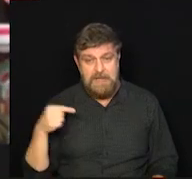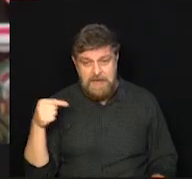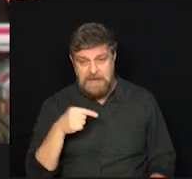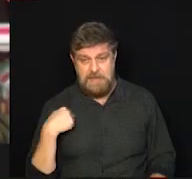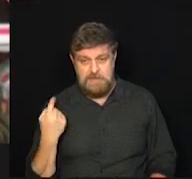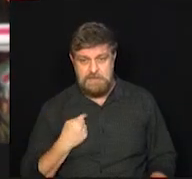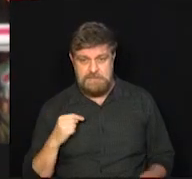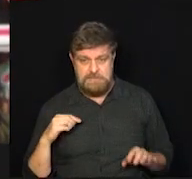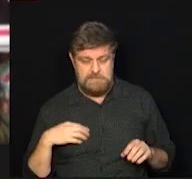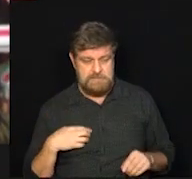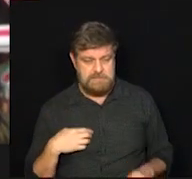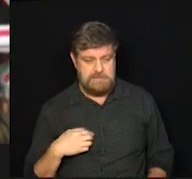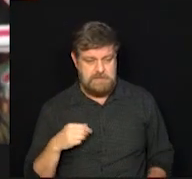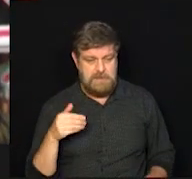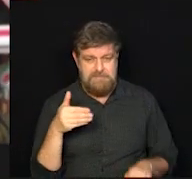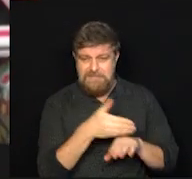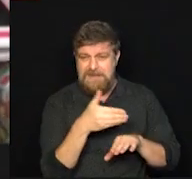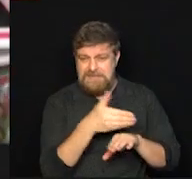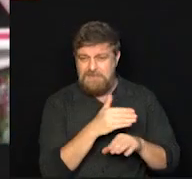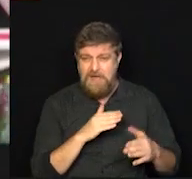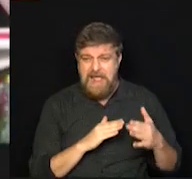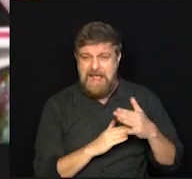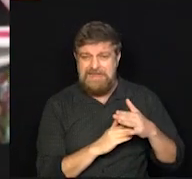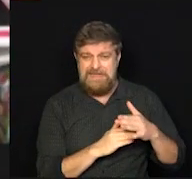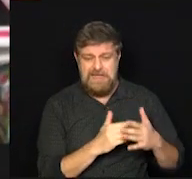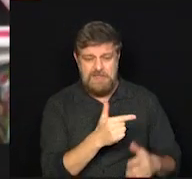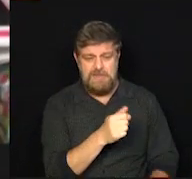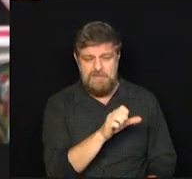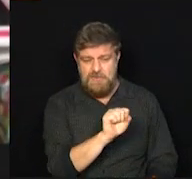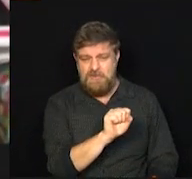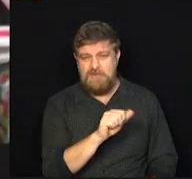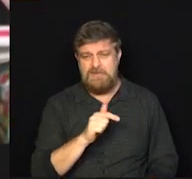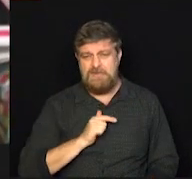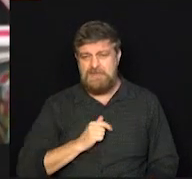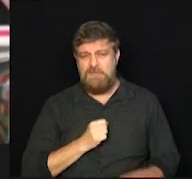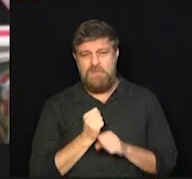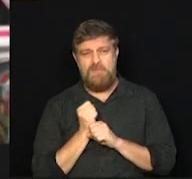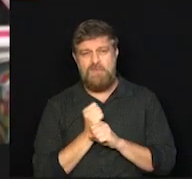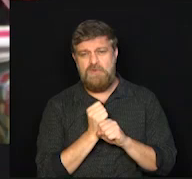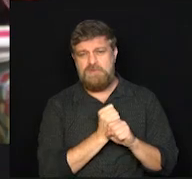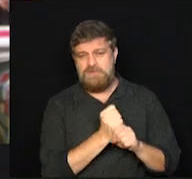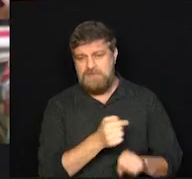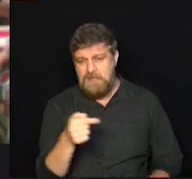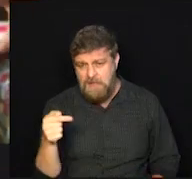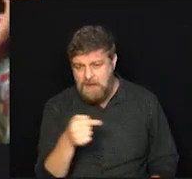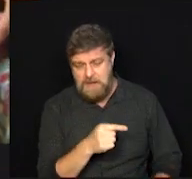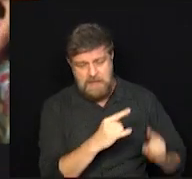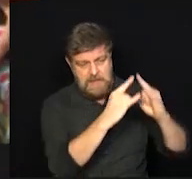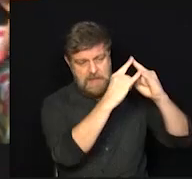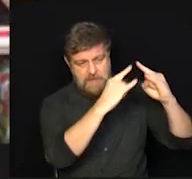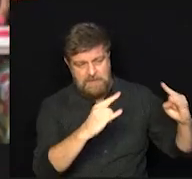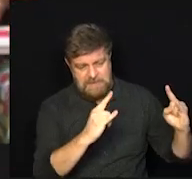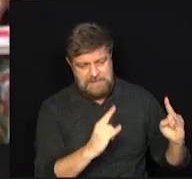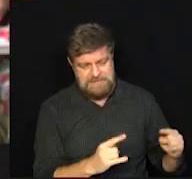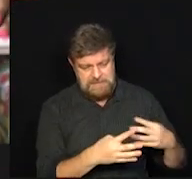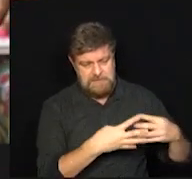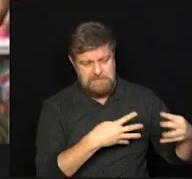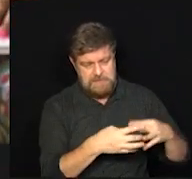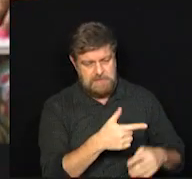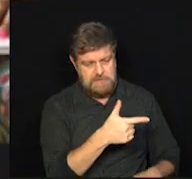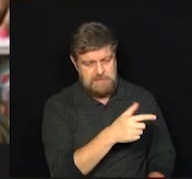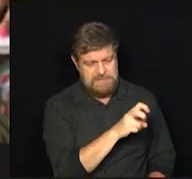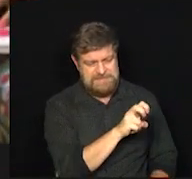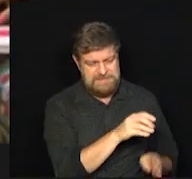acolheu até 2008 é o nosso ficamos durante muitos anos de 2005